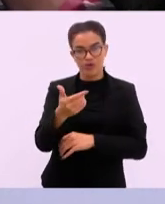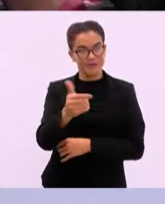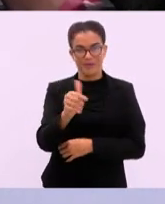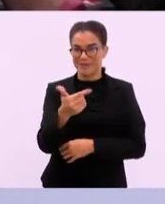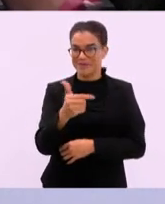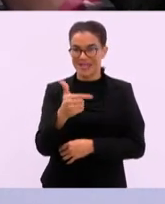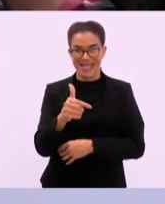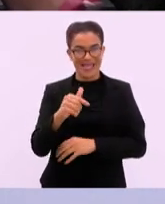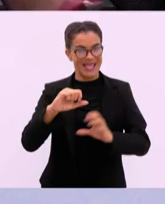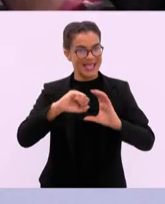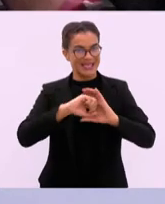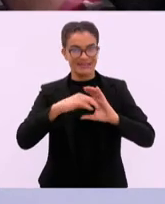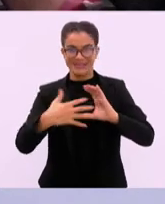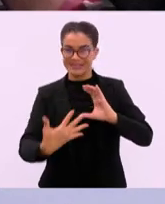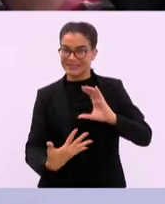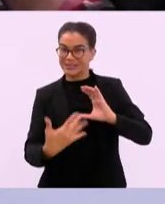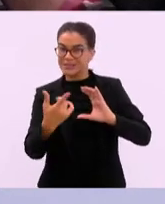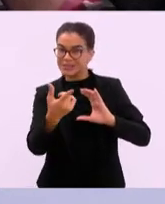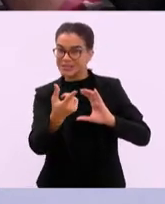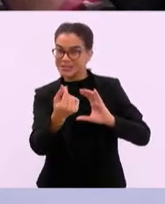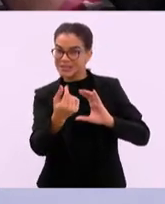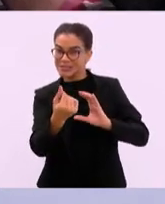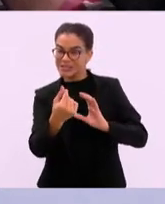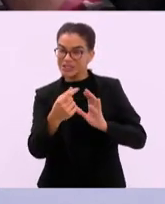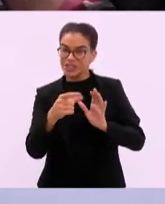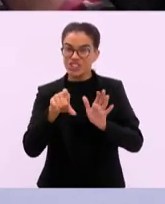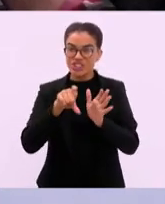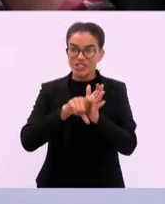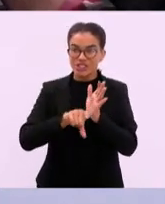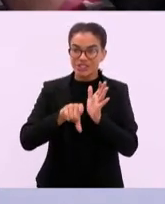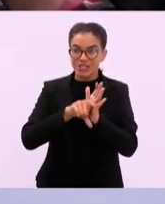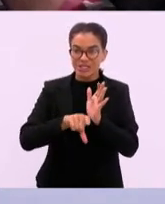características tributárias de taxa, né? Que existe uma